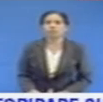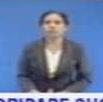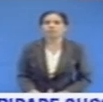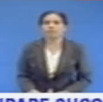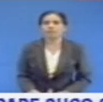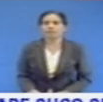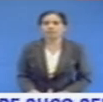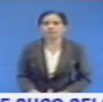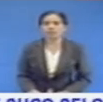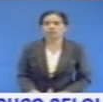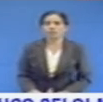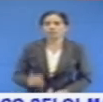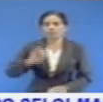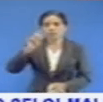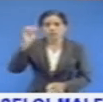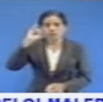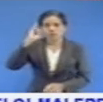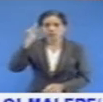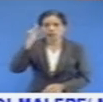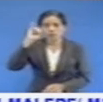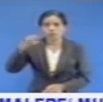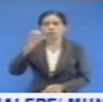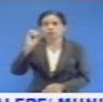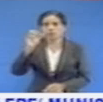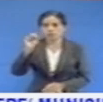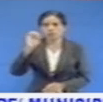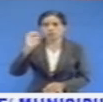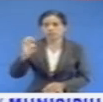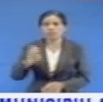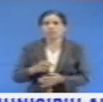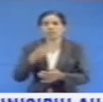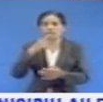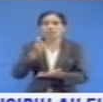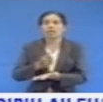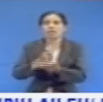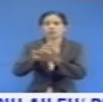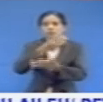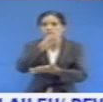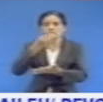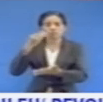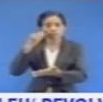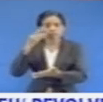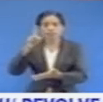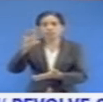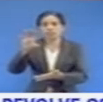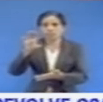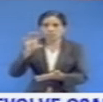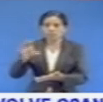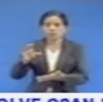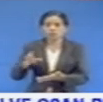Ex-presidente José Ramos Horta, no embaixador Coreia do Sul, Timor-Leste, ajuda máscara reunida para o Hospital Referral Cova